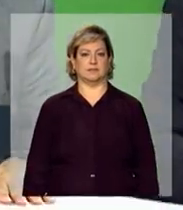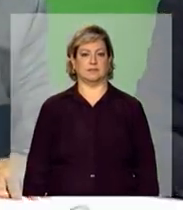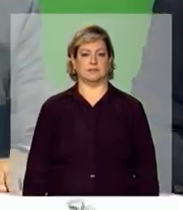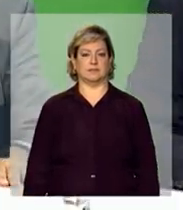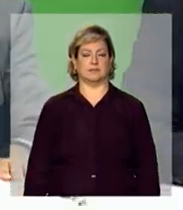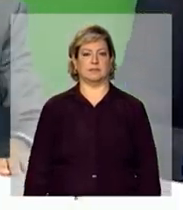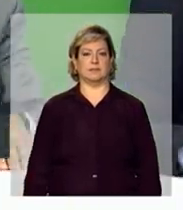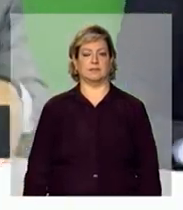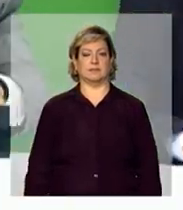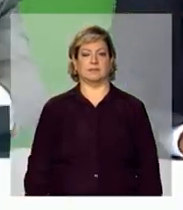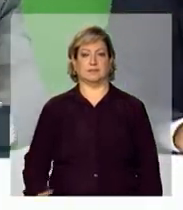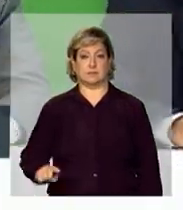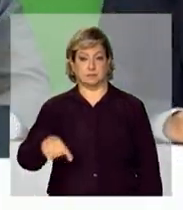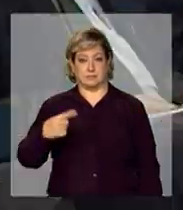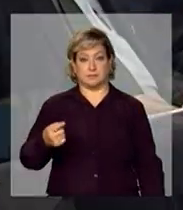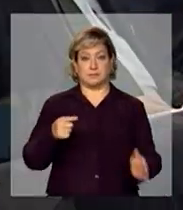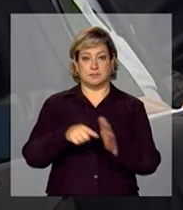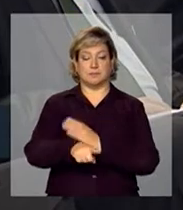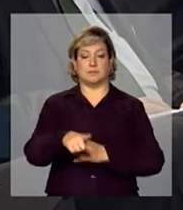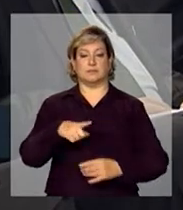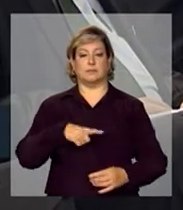próxima pergunta